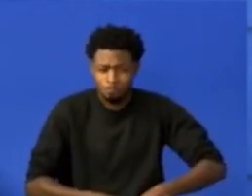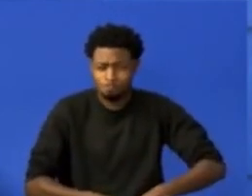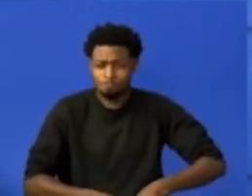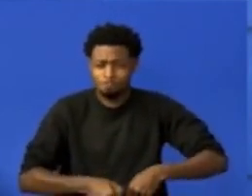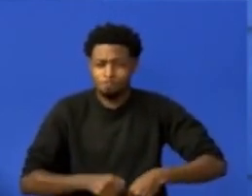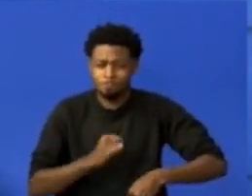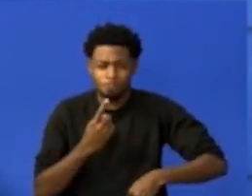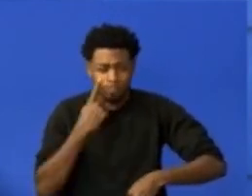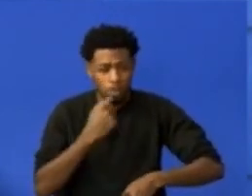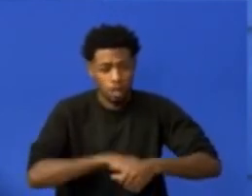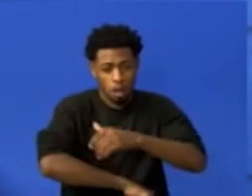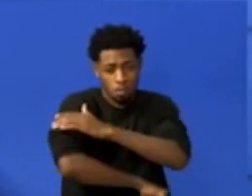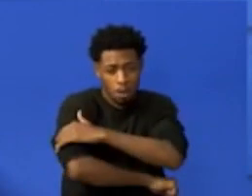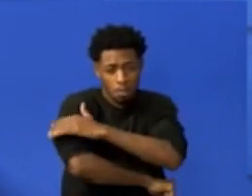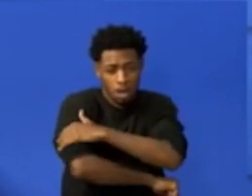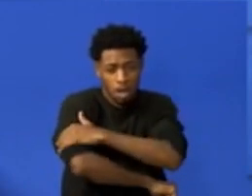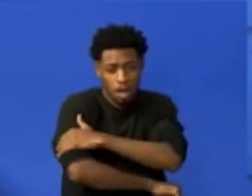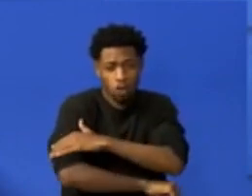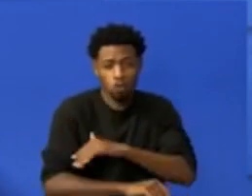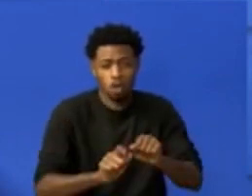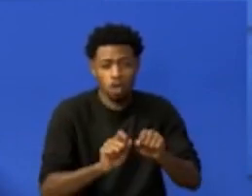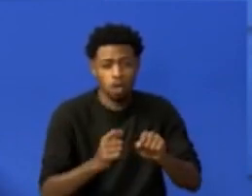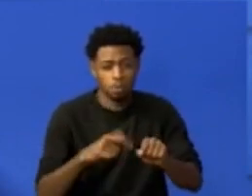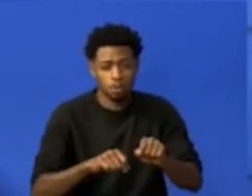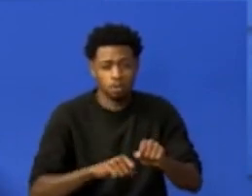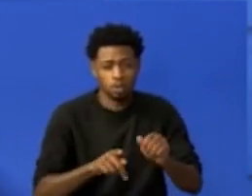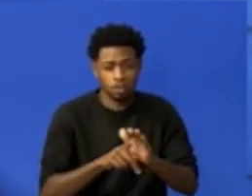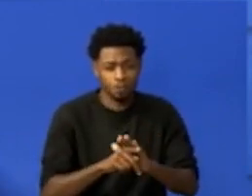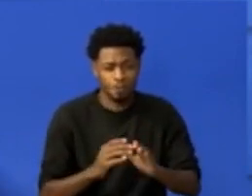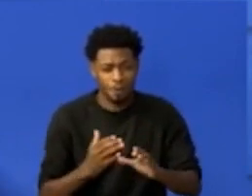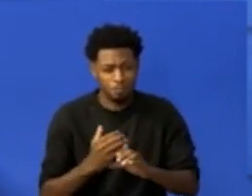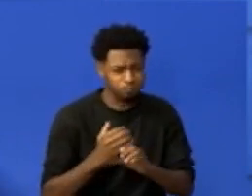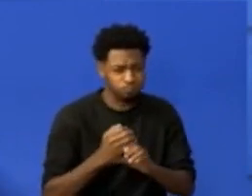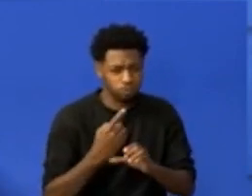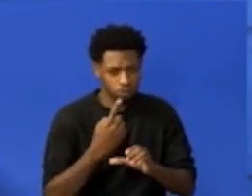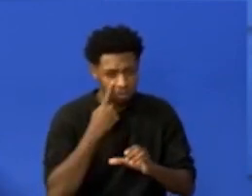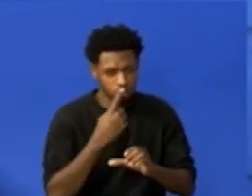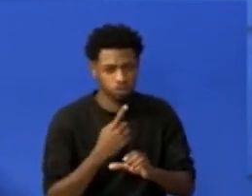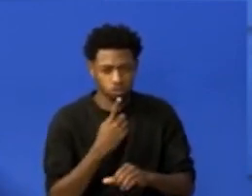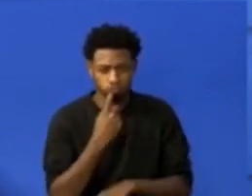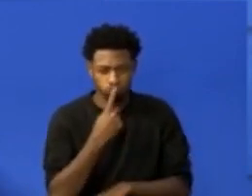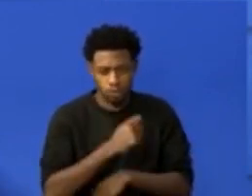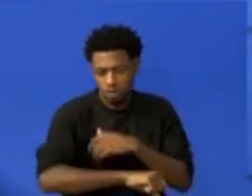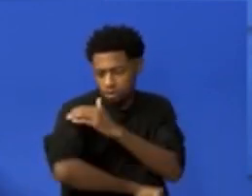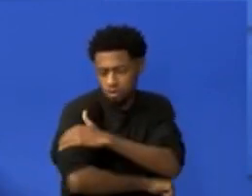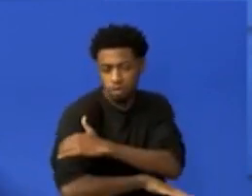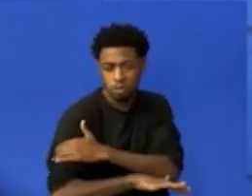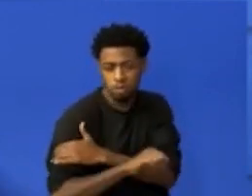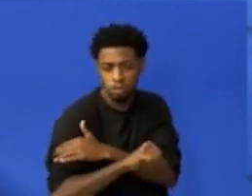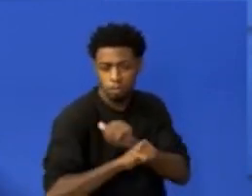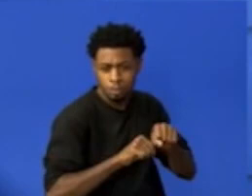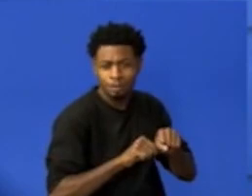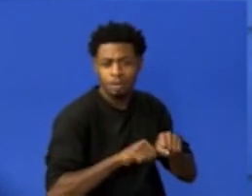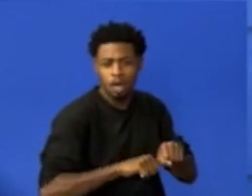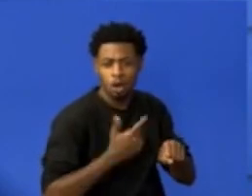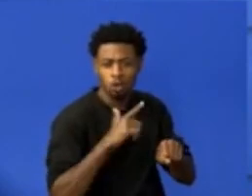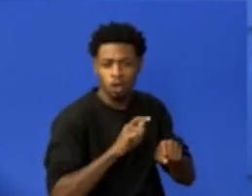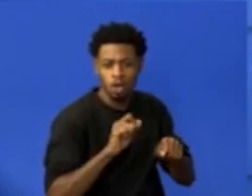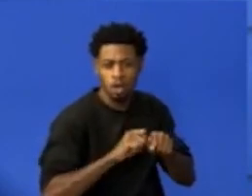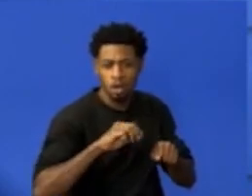exemplo, trabalhando o braço, vou ter que apertar com o manguito, diminuir o fluxo sanguíneo aqui, para que ele